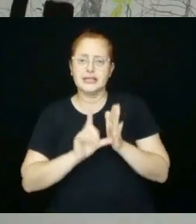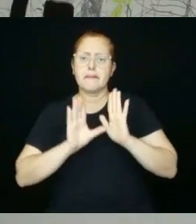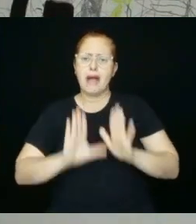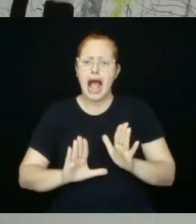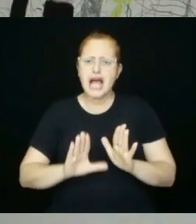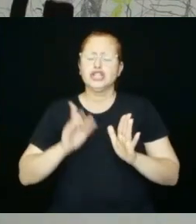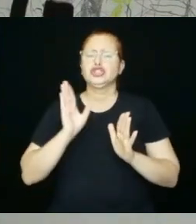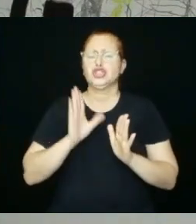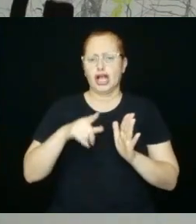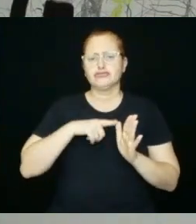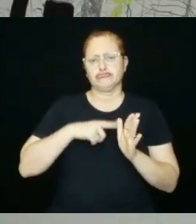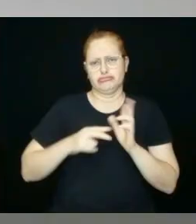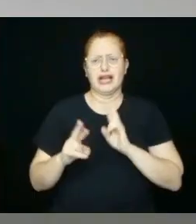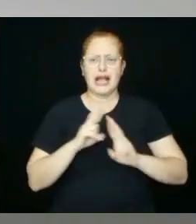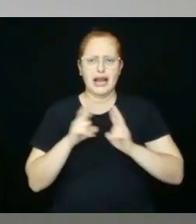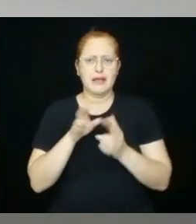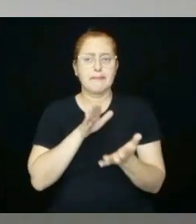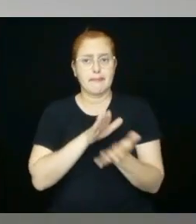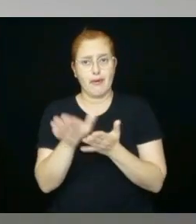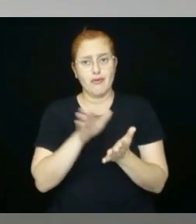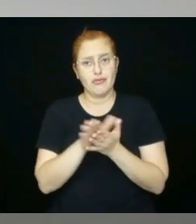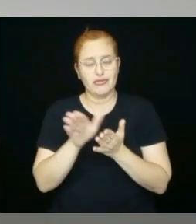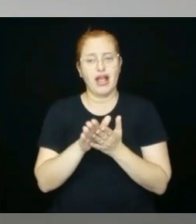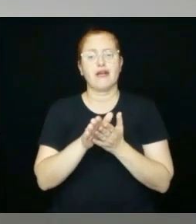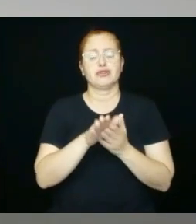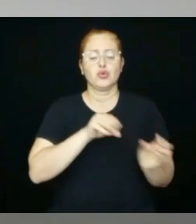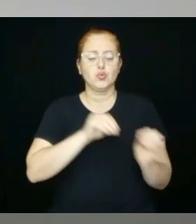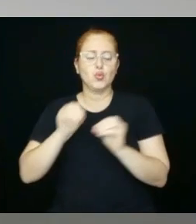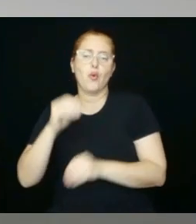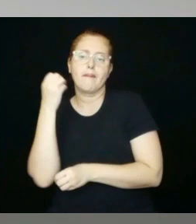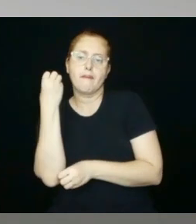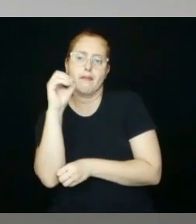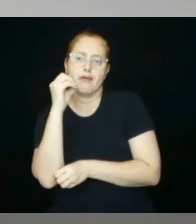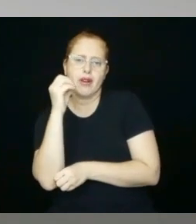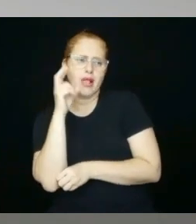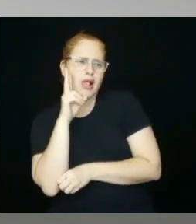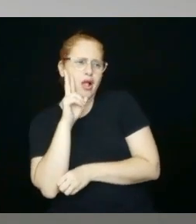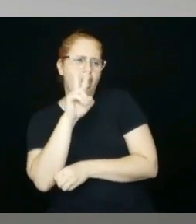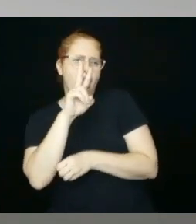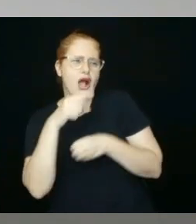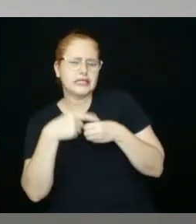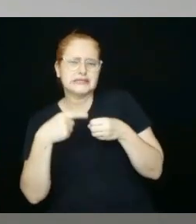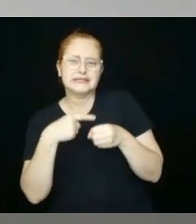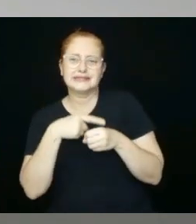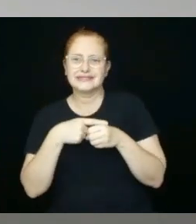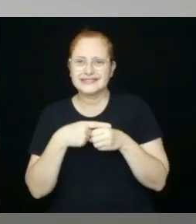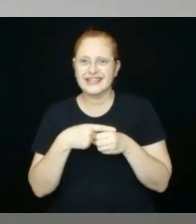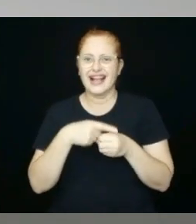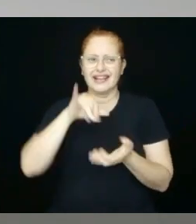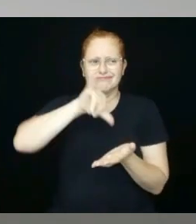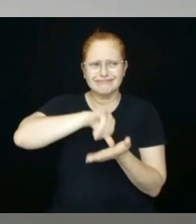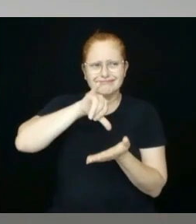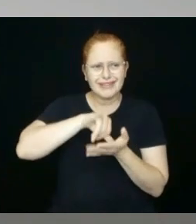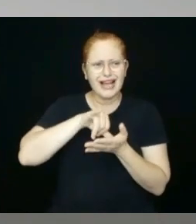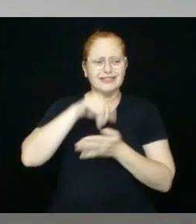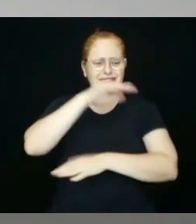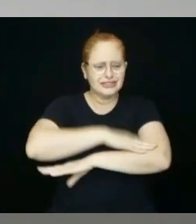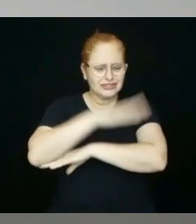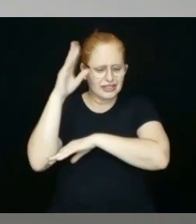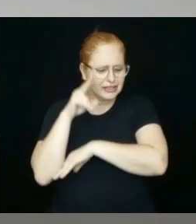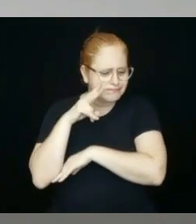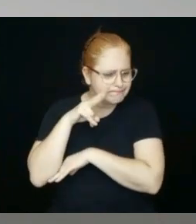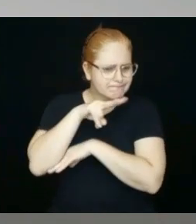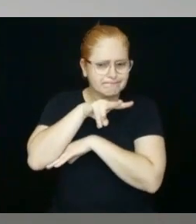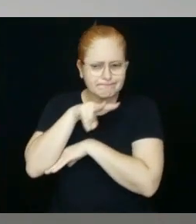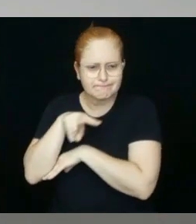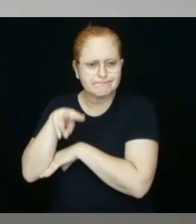toda uma relação com o desenho, com a produção, mas quando tu vem para Porto Alegre e passa a olhar essa cidade urbana da janela, enfim, né, eu acho que isso